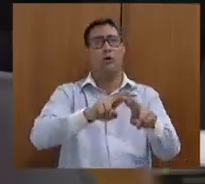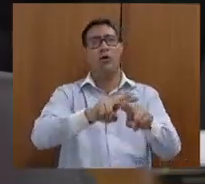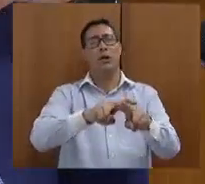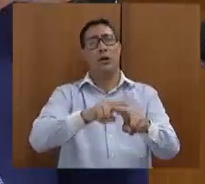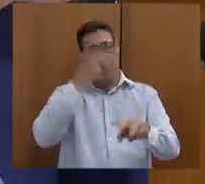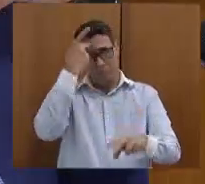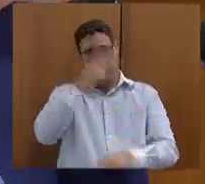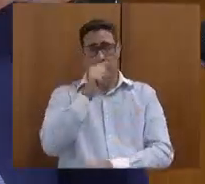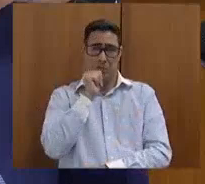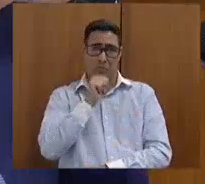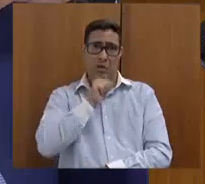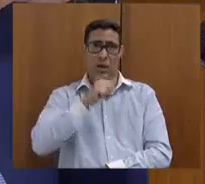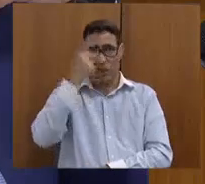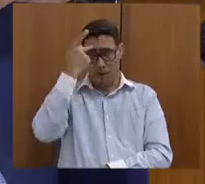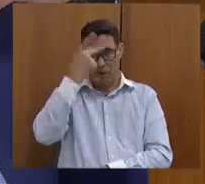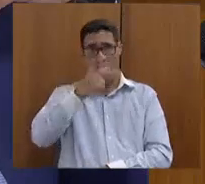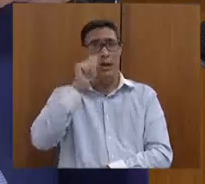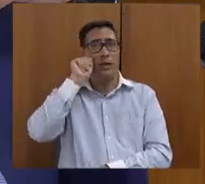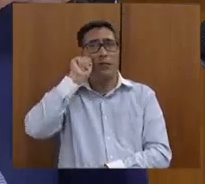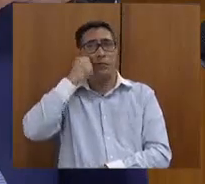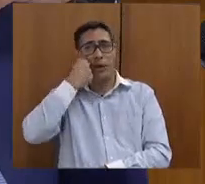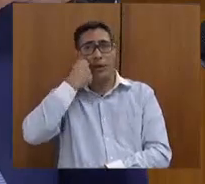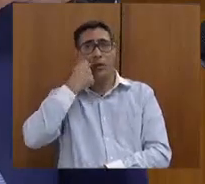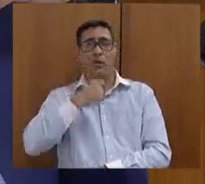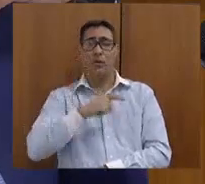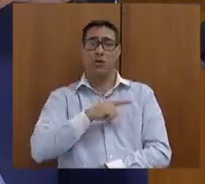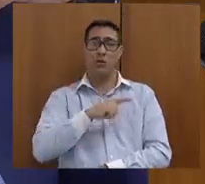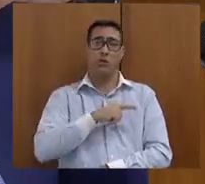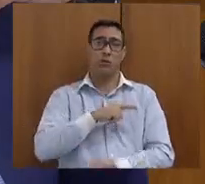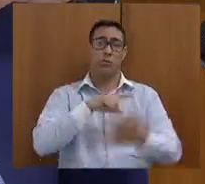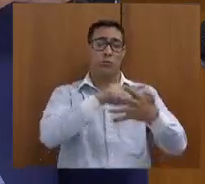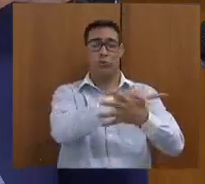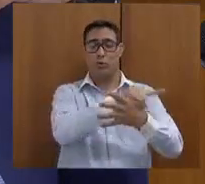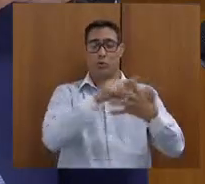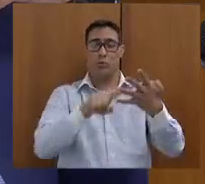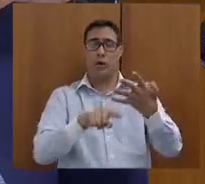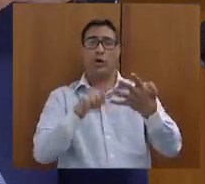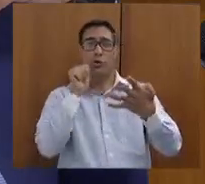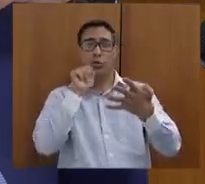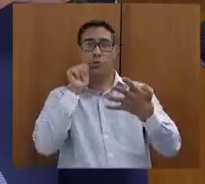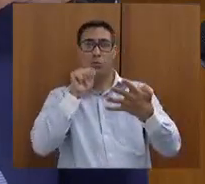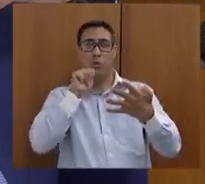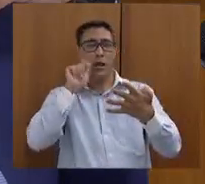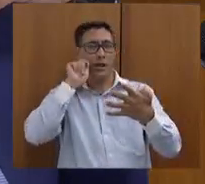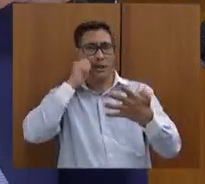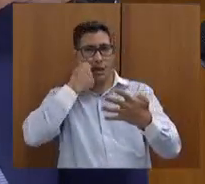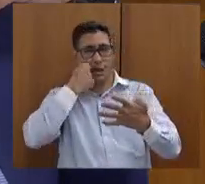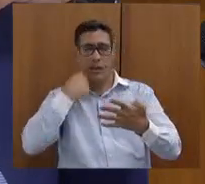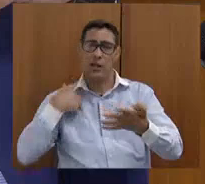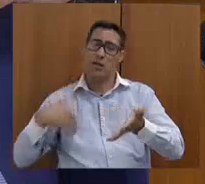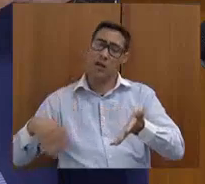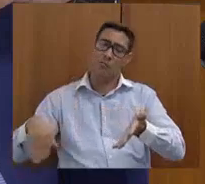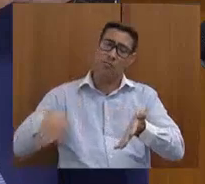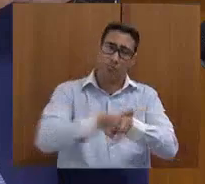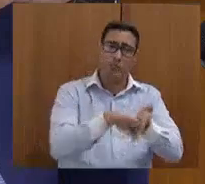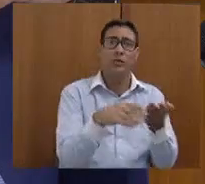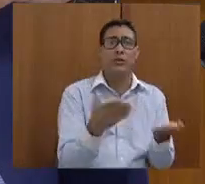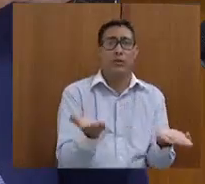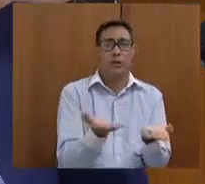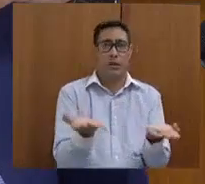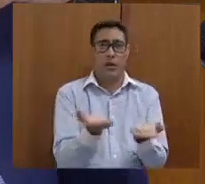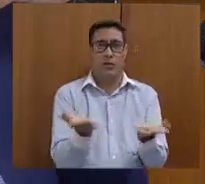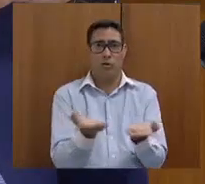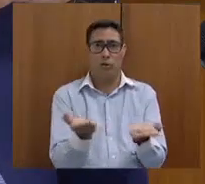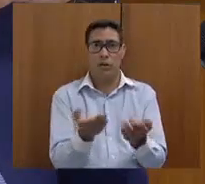negros e somos quatro mulheres negras né iniciando esse processo de chegada então é muito importante